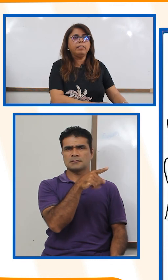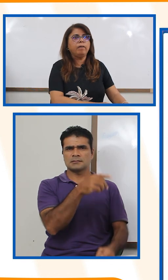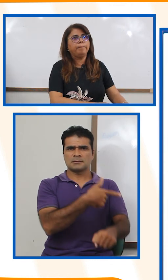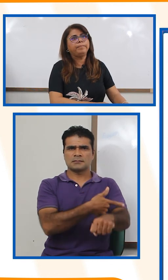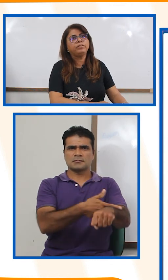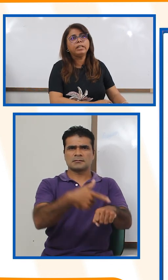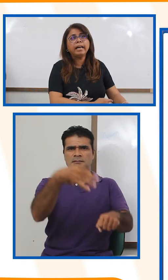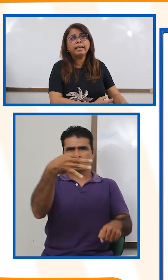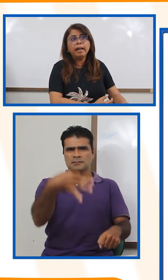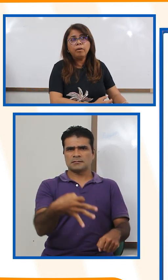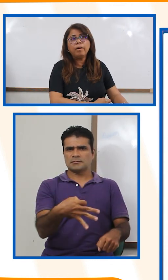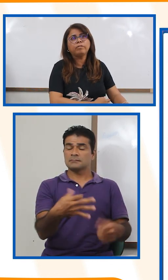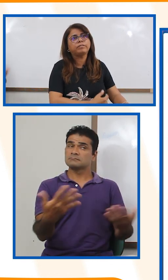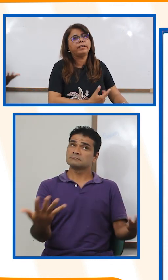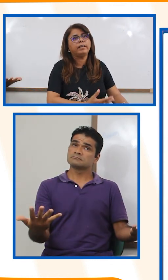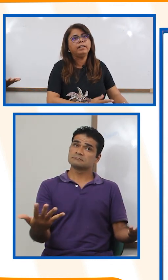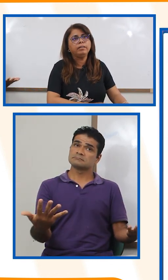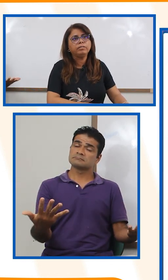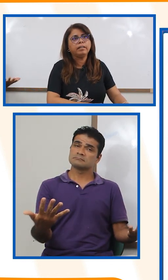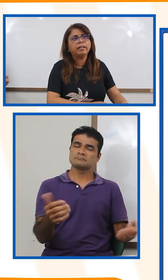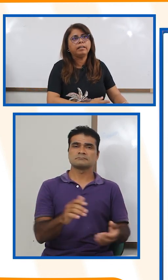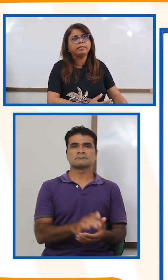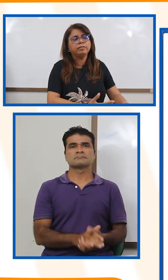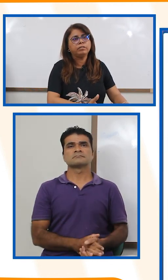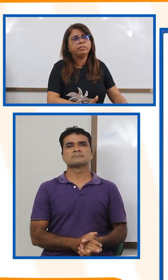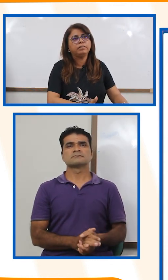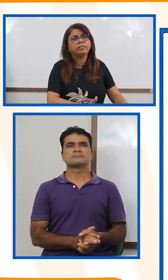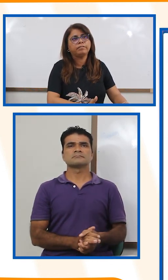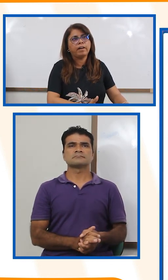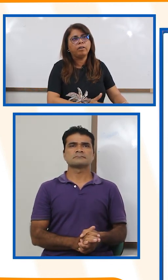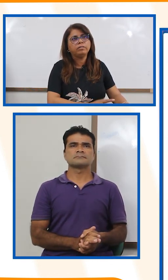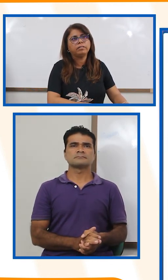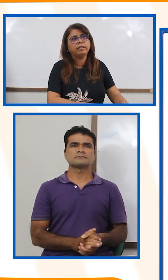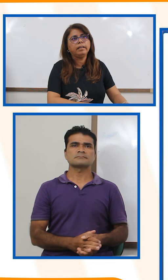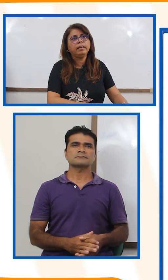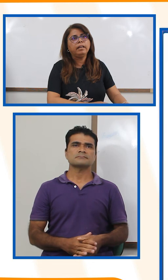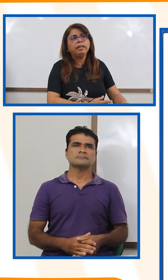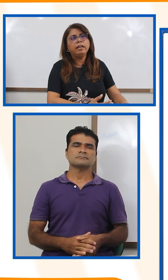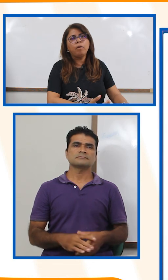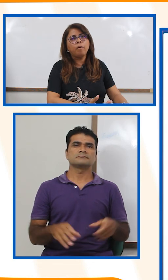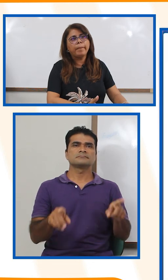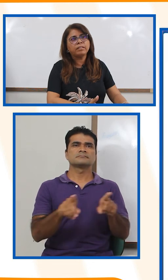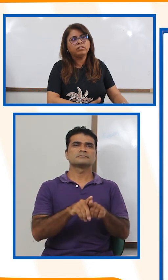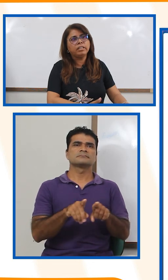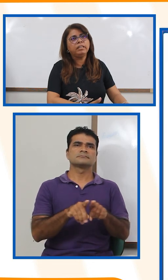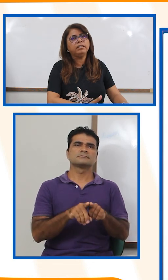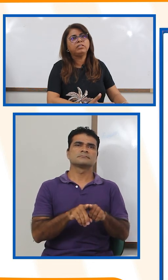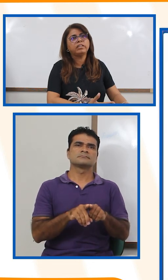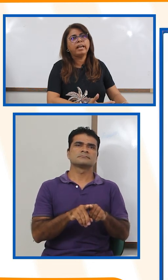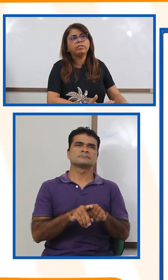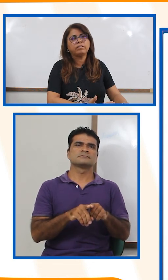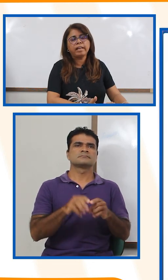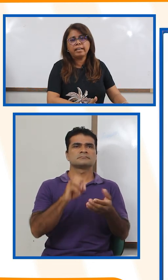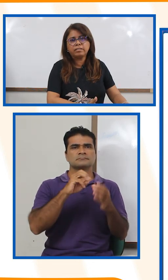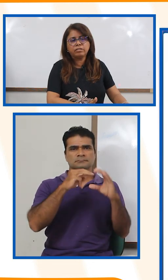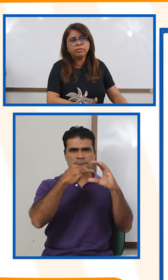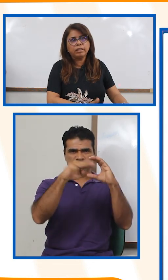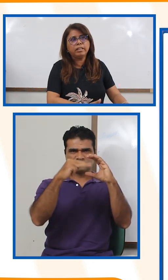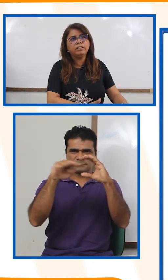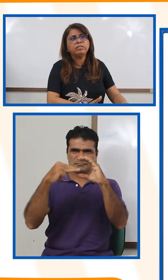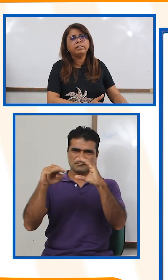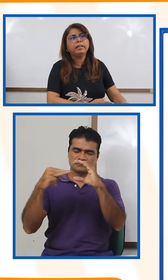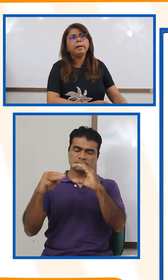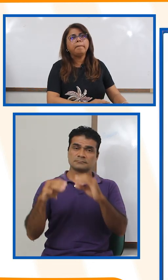Então, aqui, ó, diga não aos fake news, né? Às notícias falsas, né? Não compartilhe, cheque o site